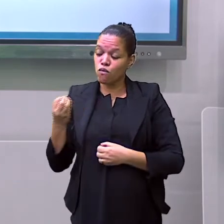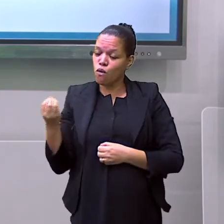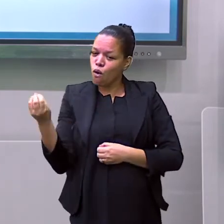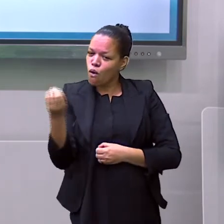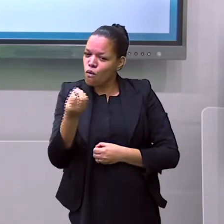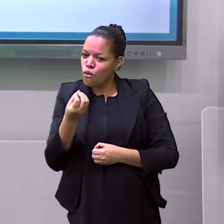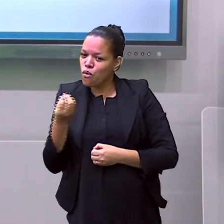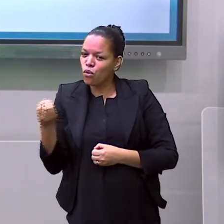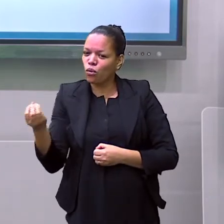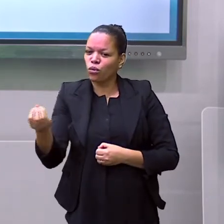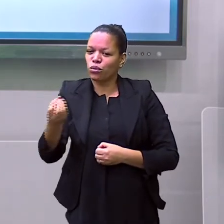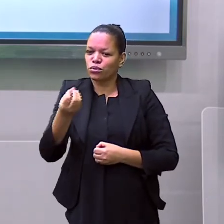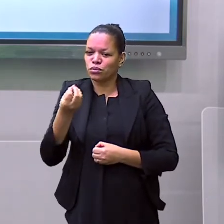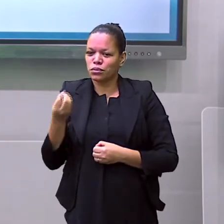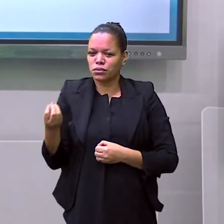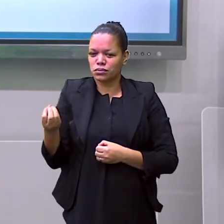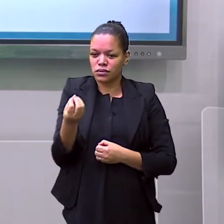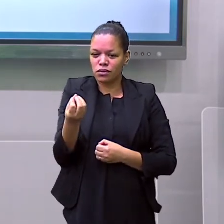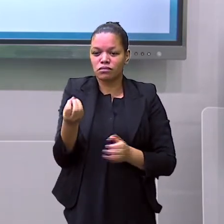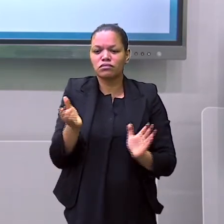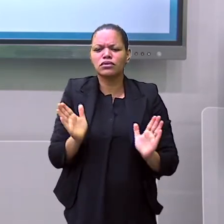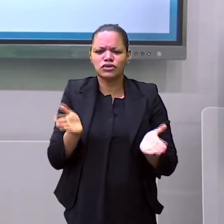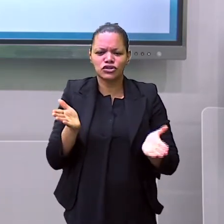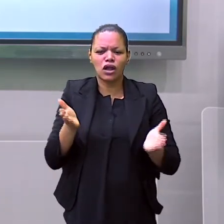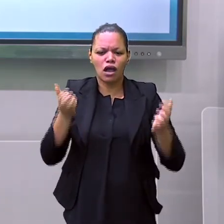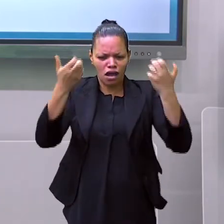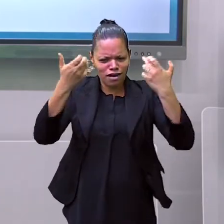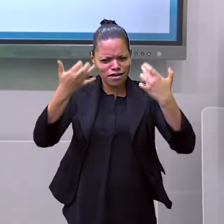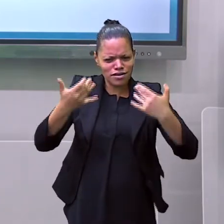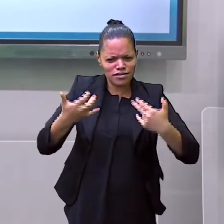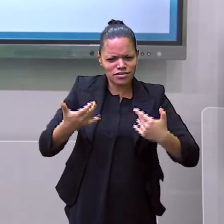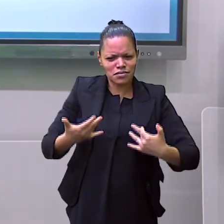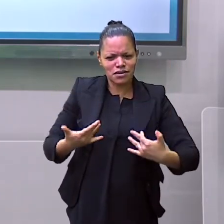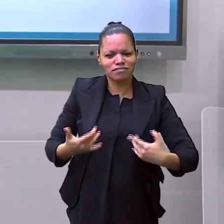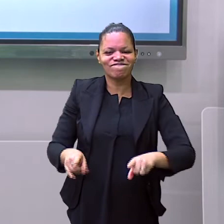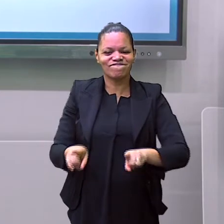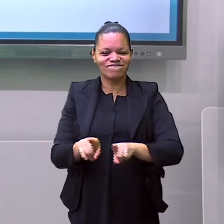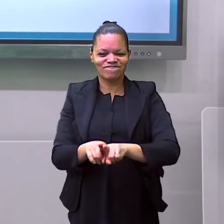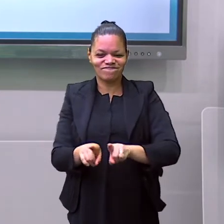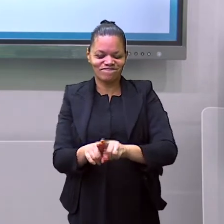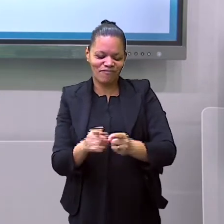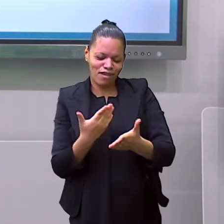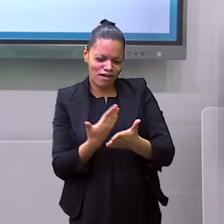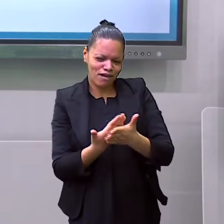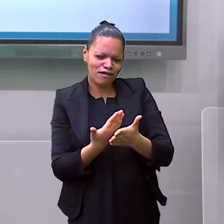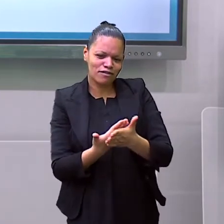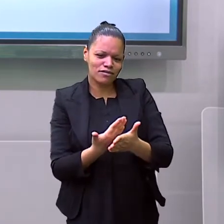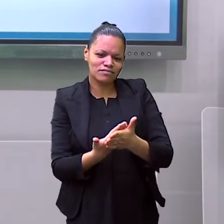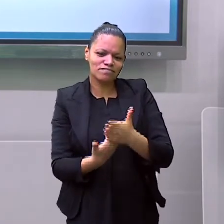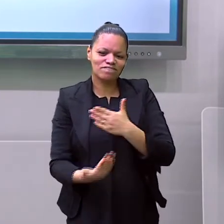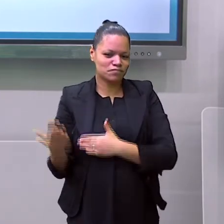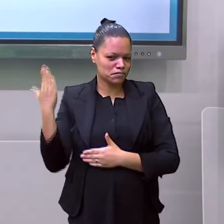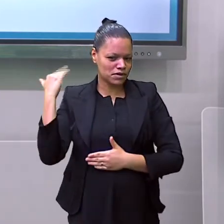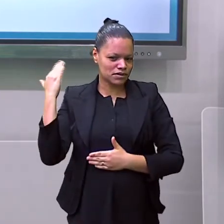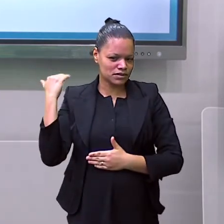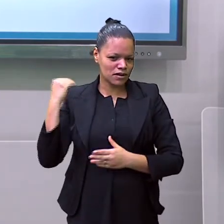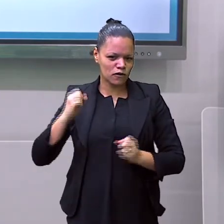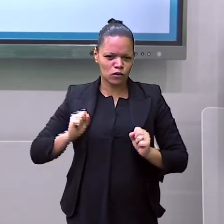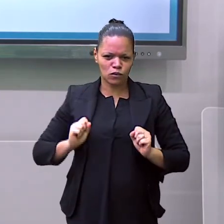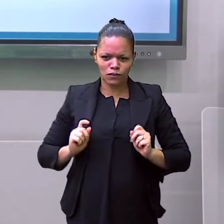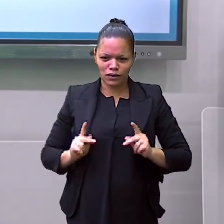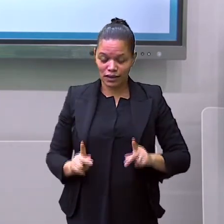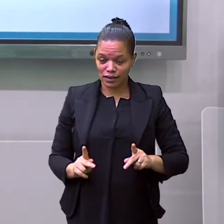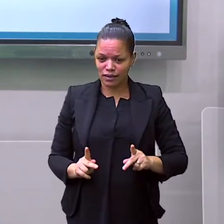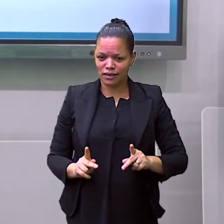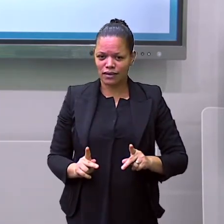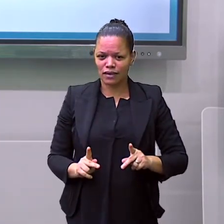em aulas anteriores, ok? Nós hoje estamos só entendendo ali como nós chamamos esses períodos.